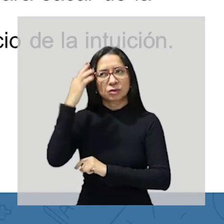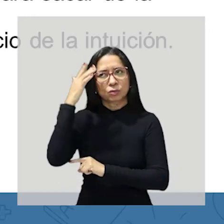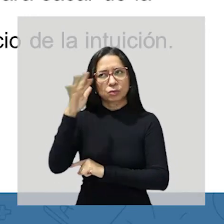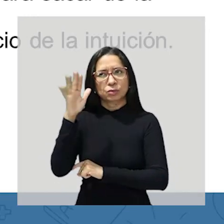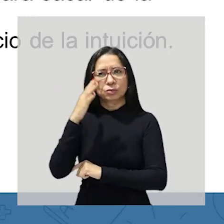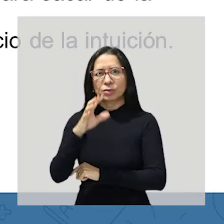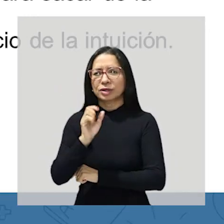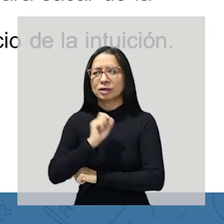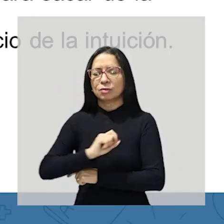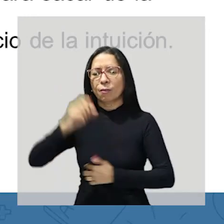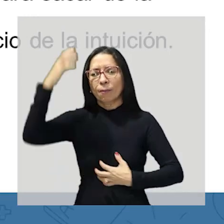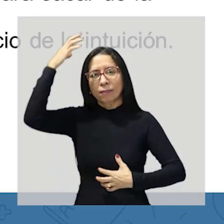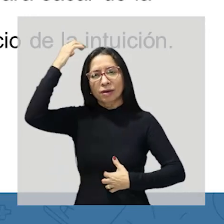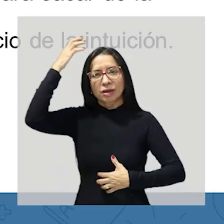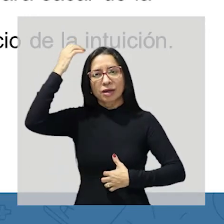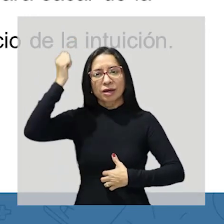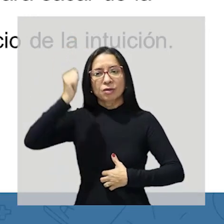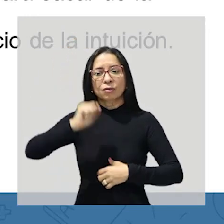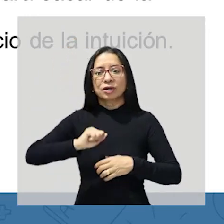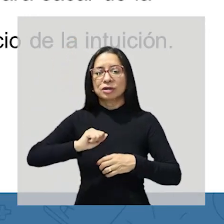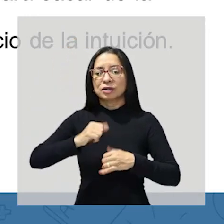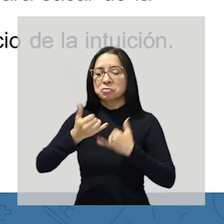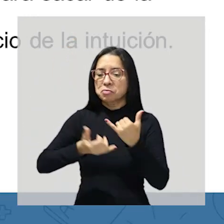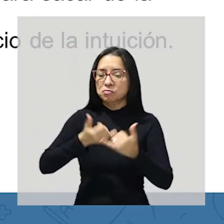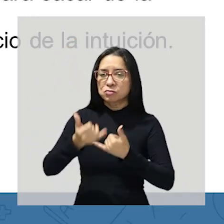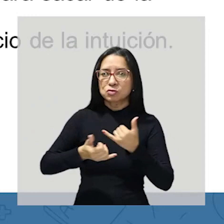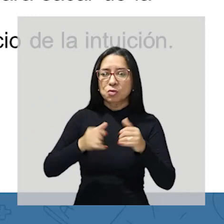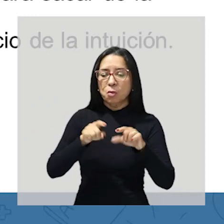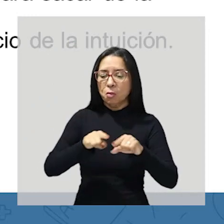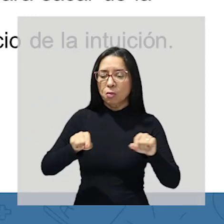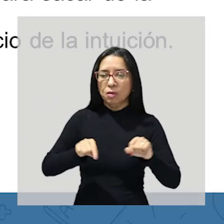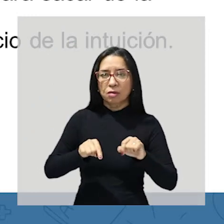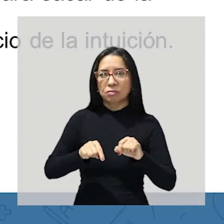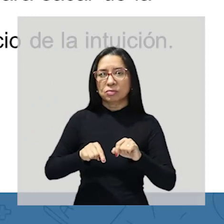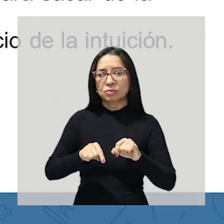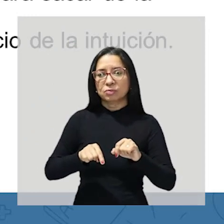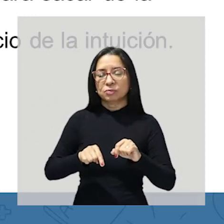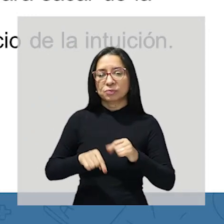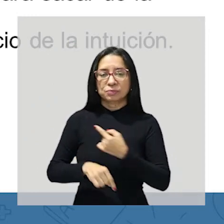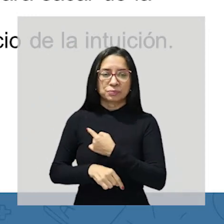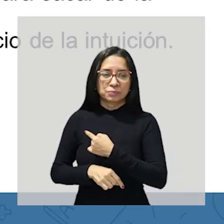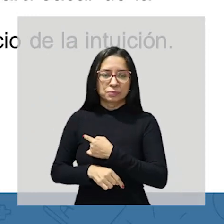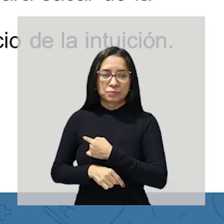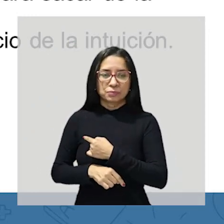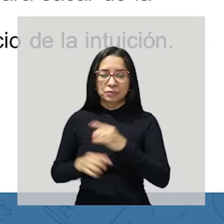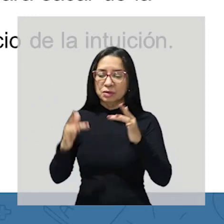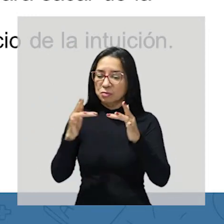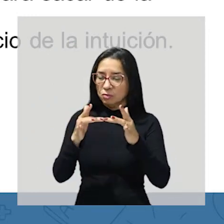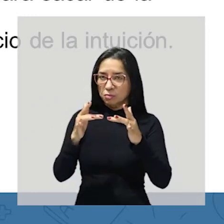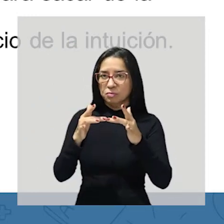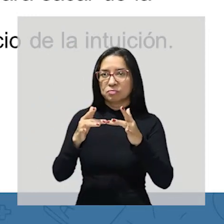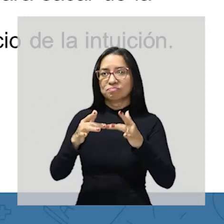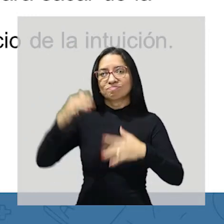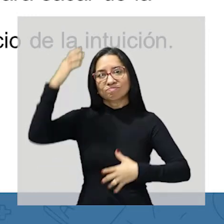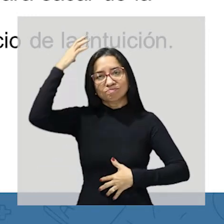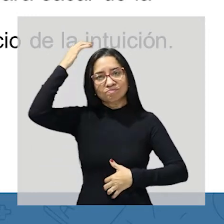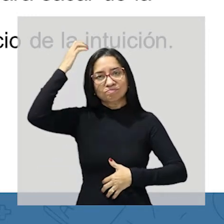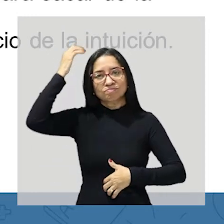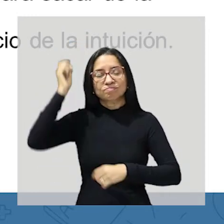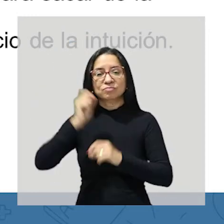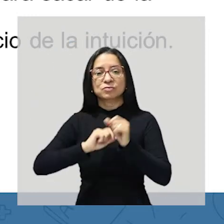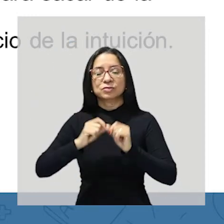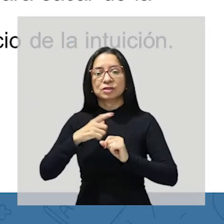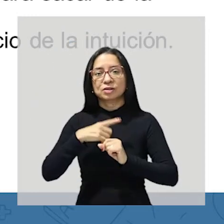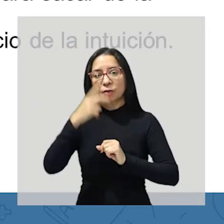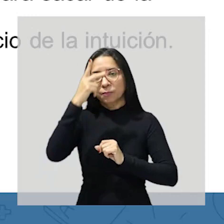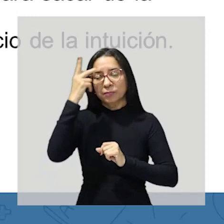vai pro jogo do bicho e joga no macaco, né? Não tem essa associação? Vocês nunca ouviram? Pois bem, acontece muito isso. Tem gente que, eu